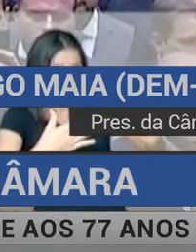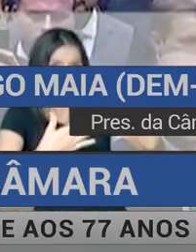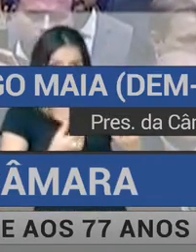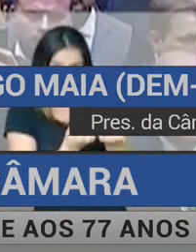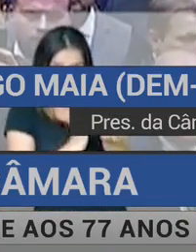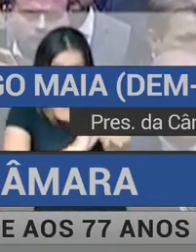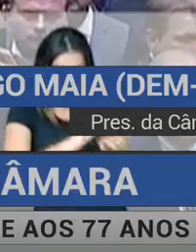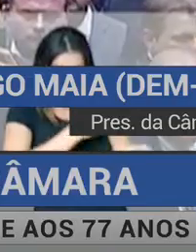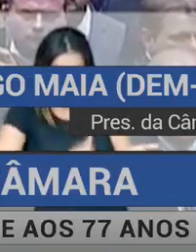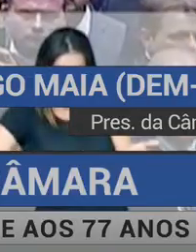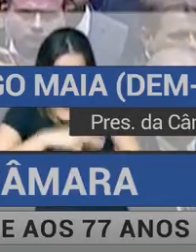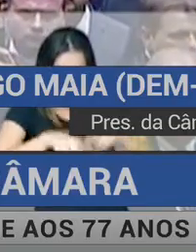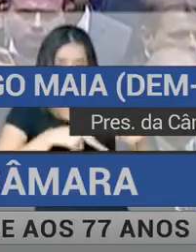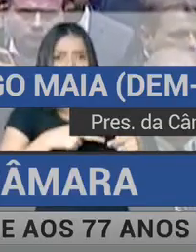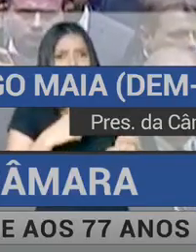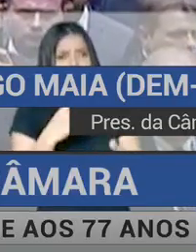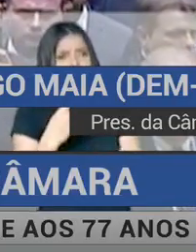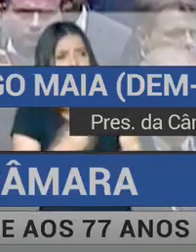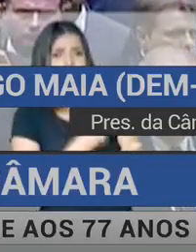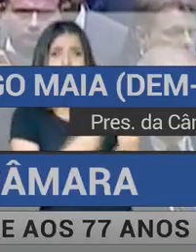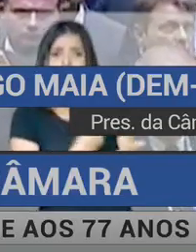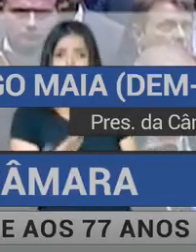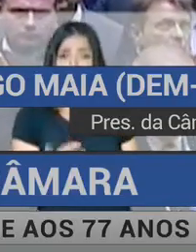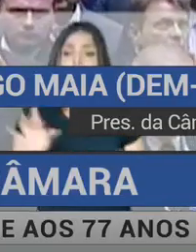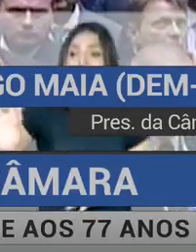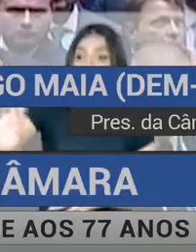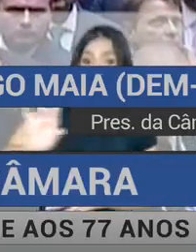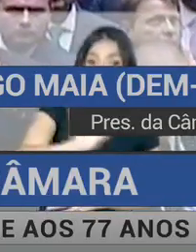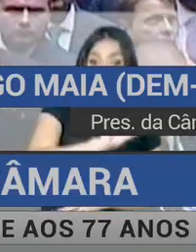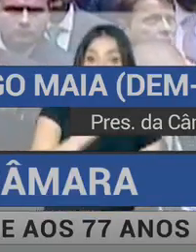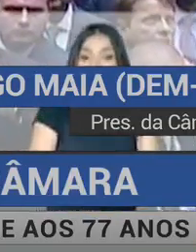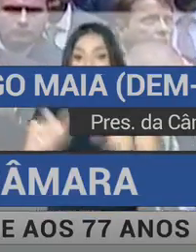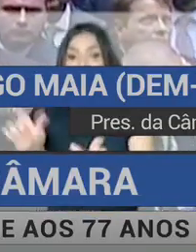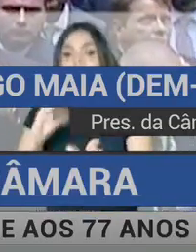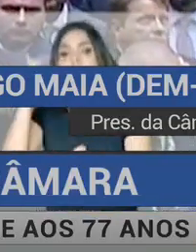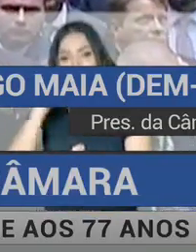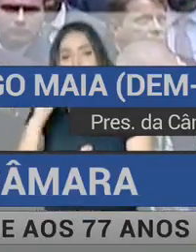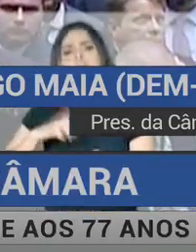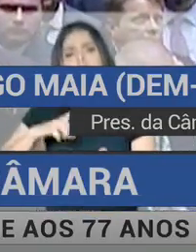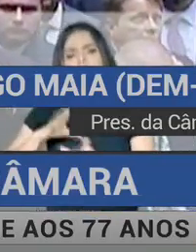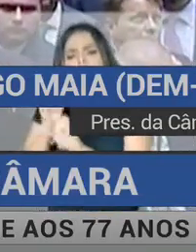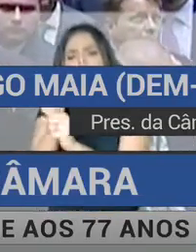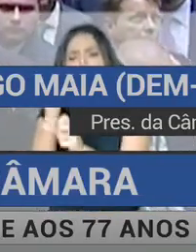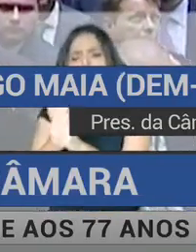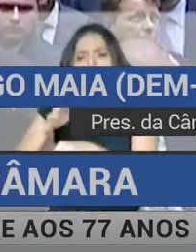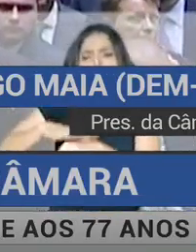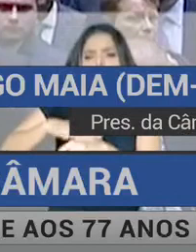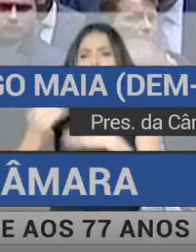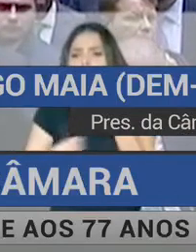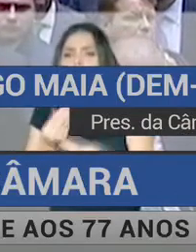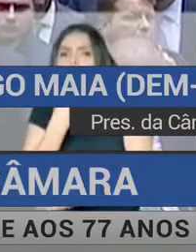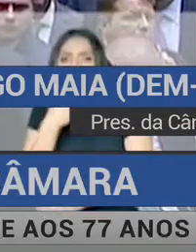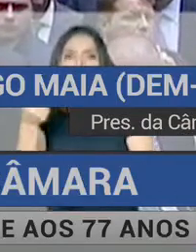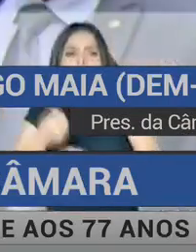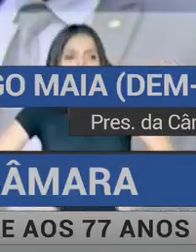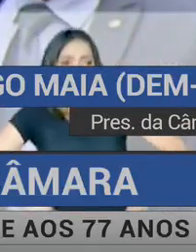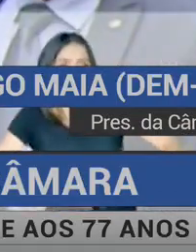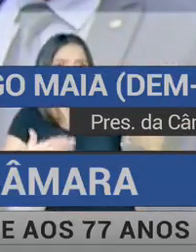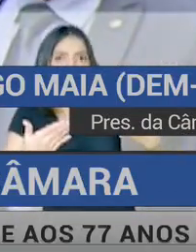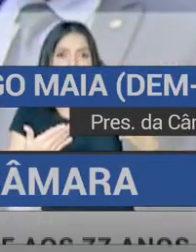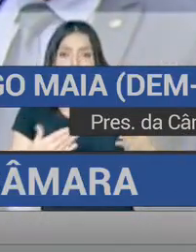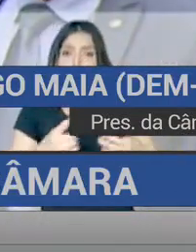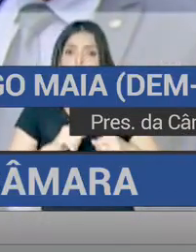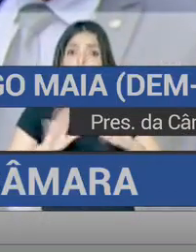fazemos. Cada um aqui tem uma fórmula para melhorar a qualidade do gasto público. E eu não acho que é privilegiando